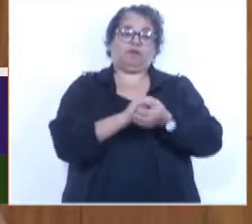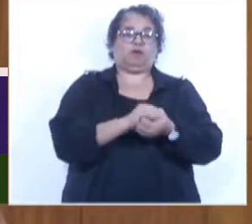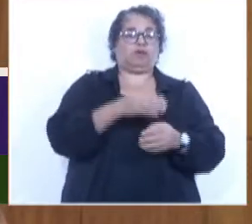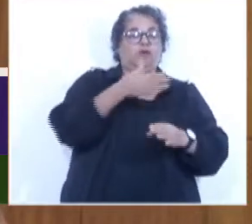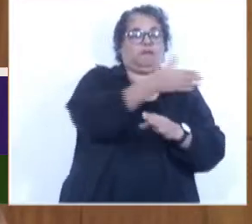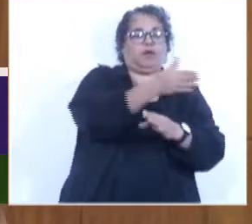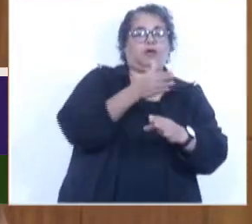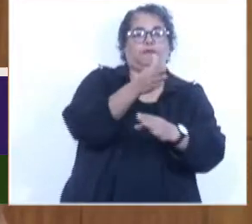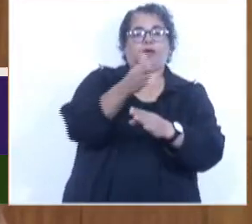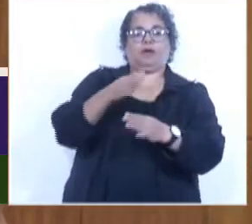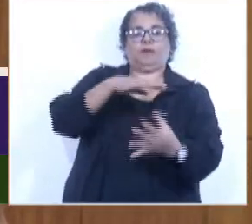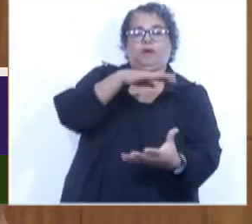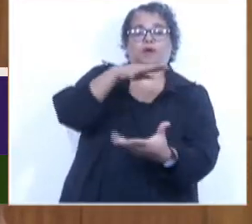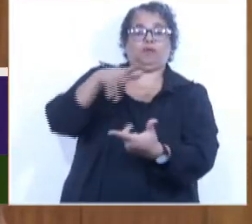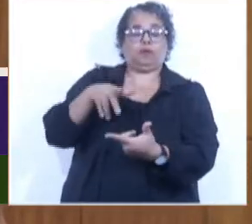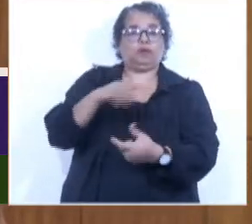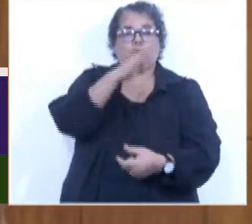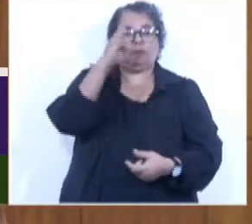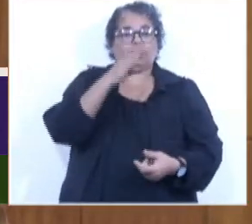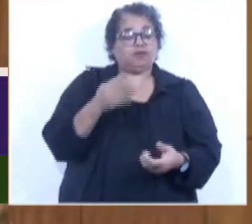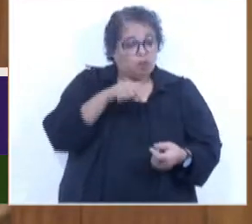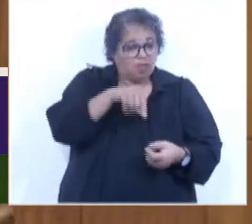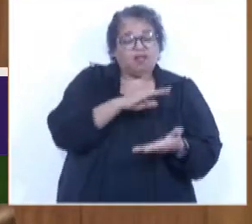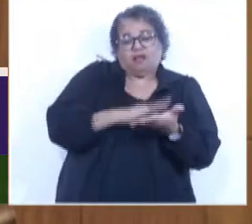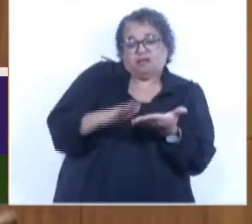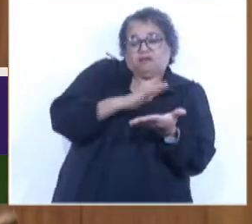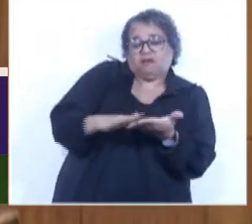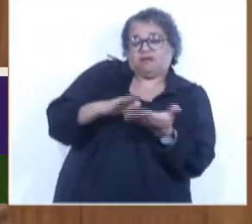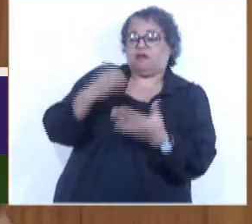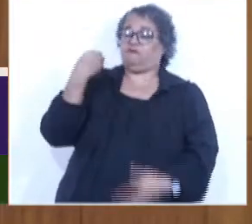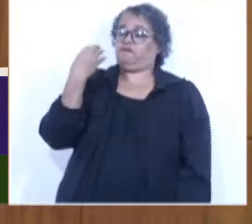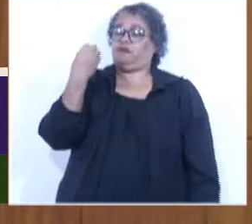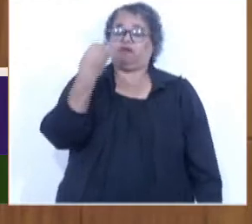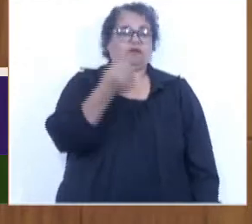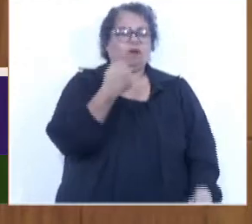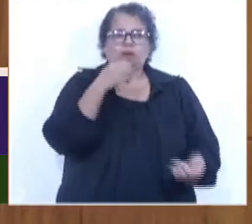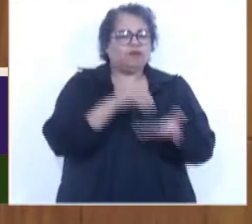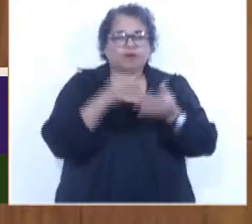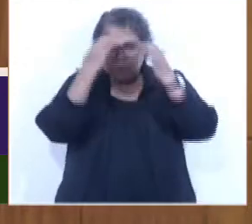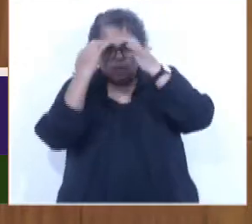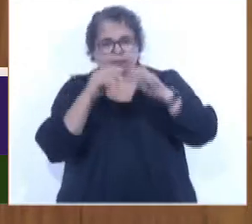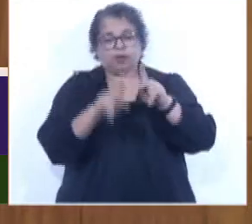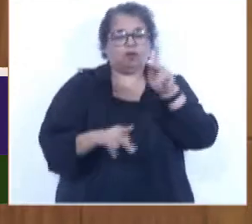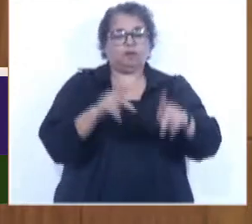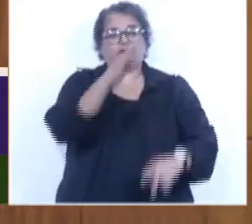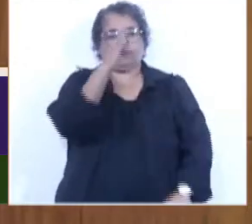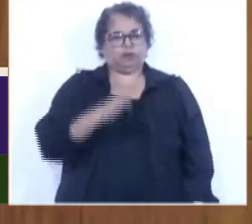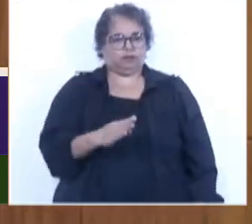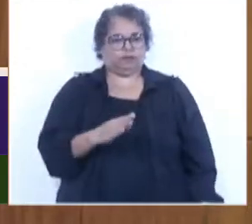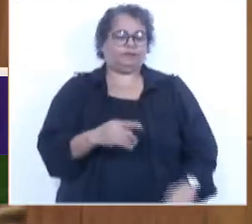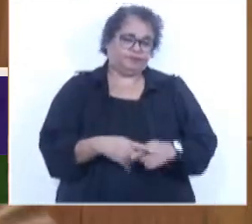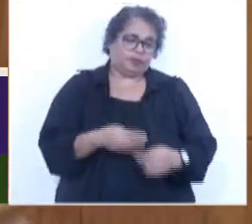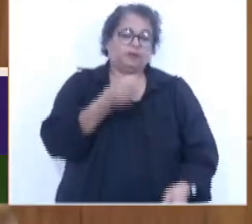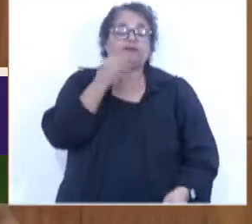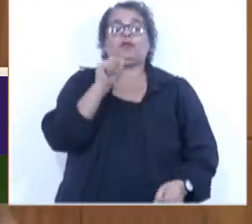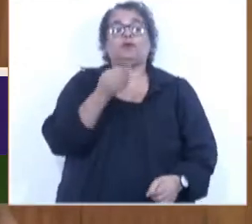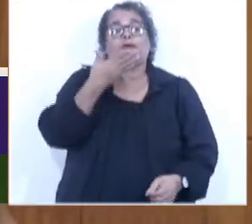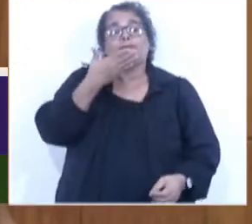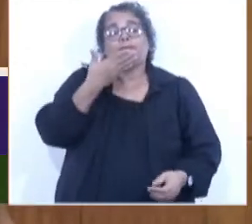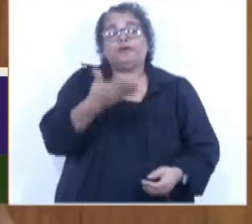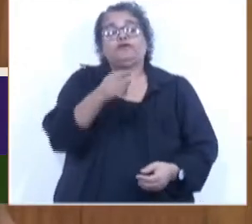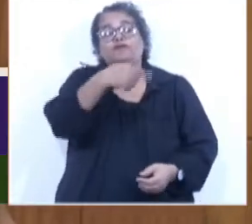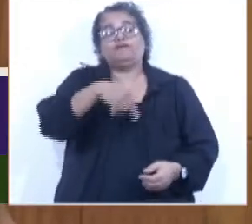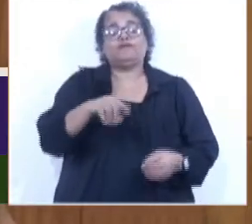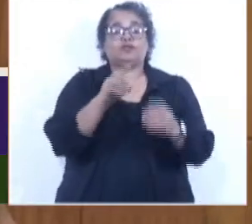de voar no Brasil ele gasta muito mais viajando isso mostra diz respeito com o povo brasileiro mas também queria aproveitar para pedir a você patriota